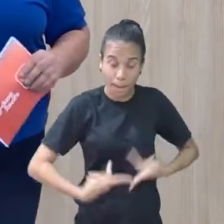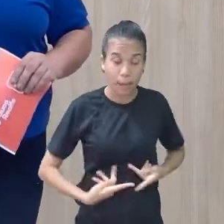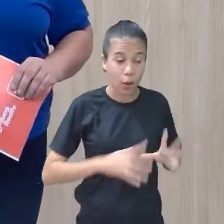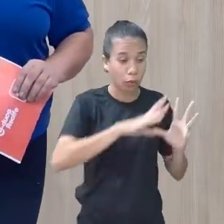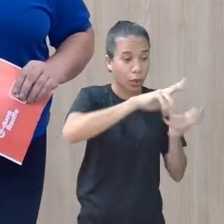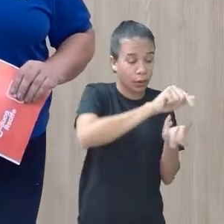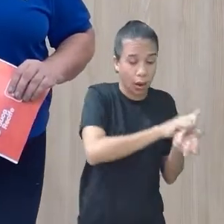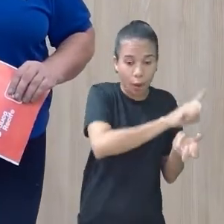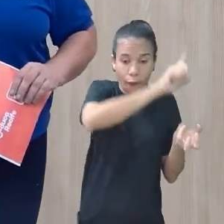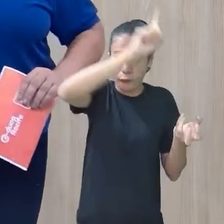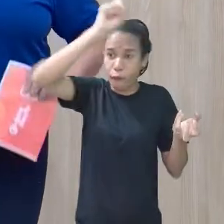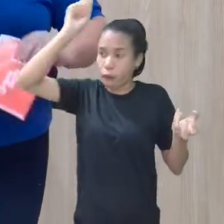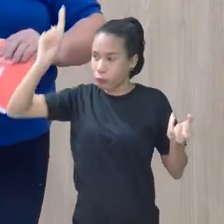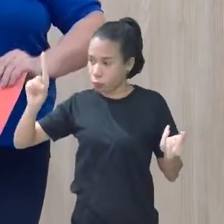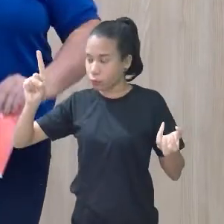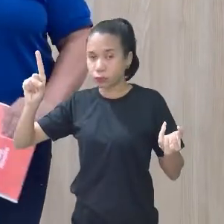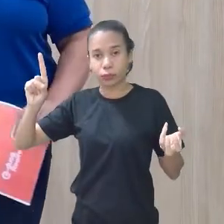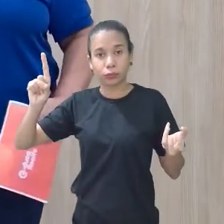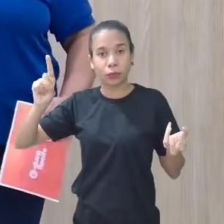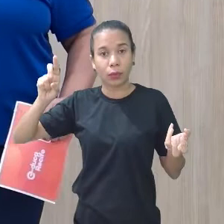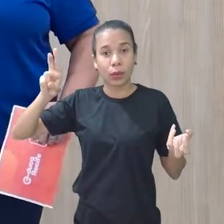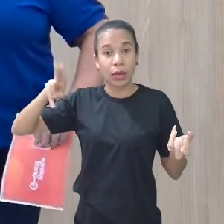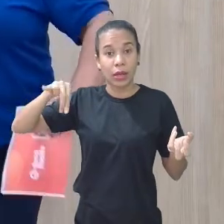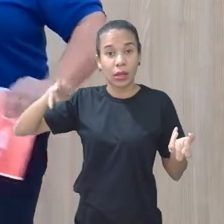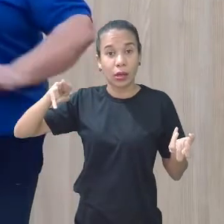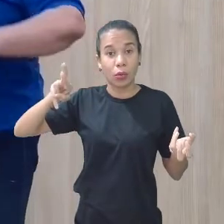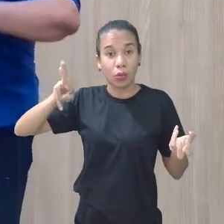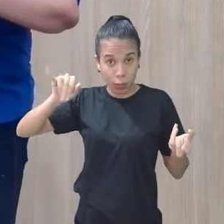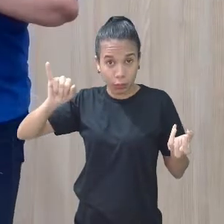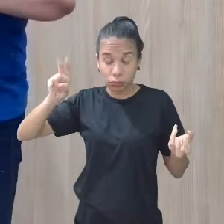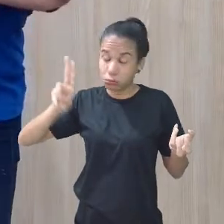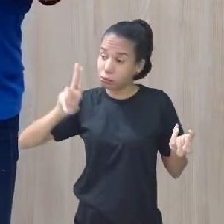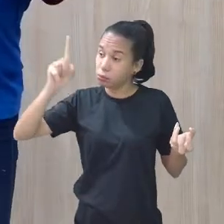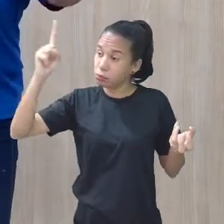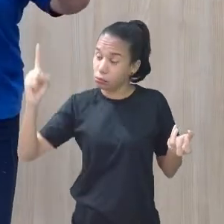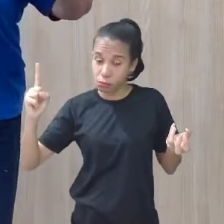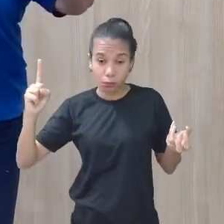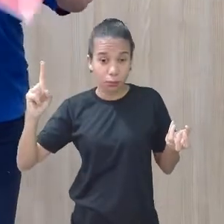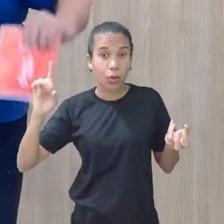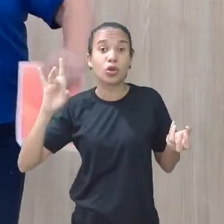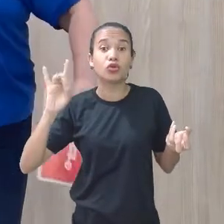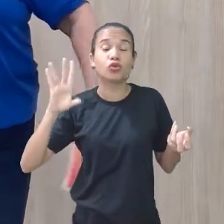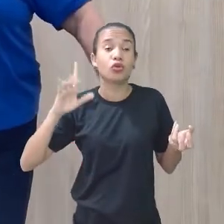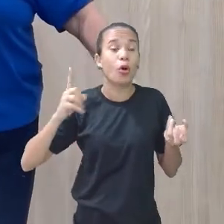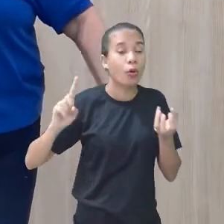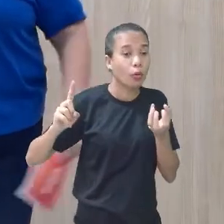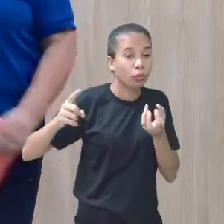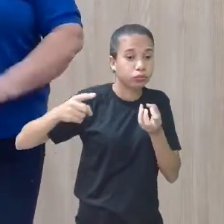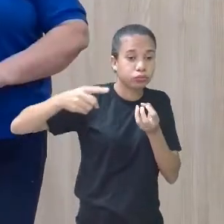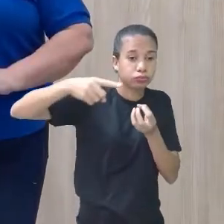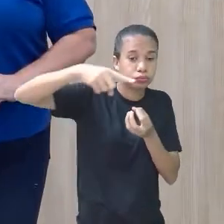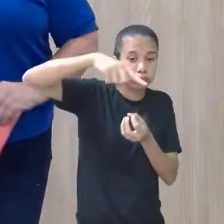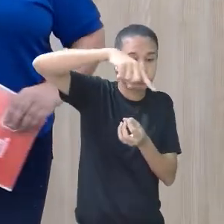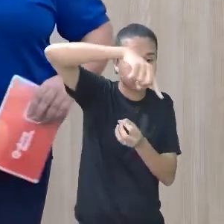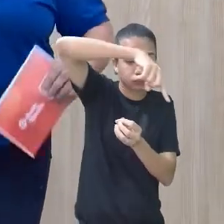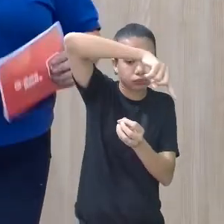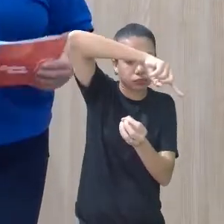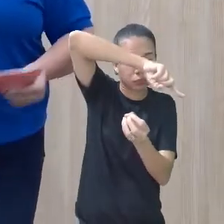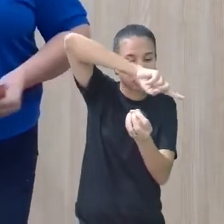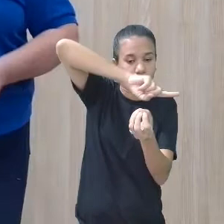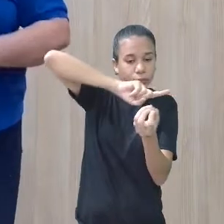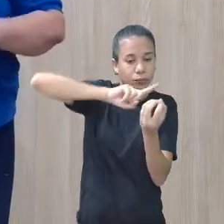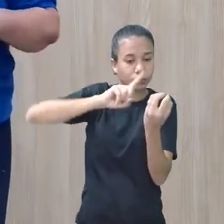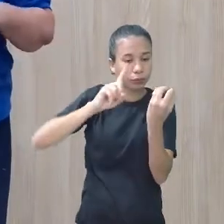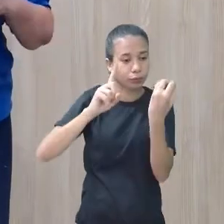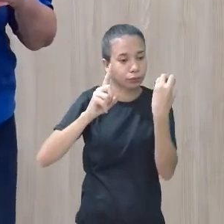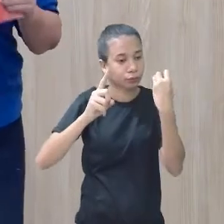planeta Terra para observar, chamado de Yuri Gagarin, ele saiu e só sobrevoou. E disse, não é, uma frase